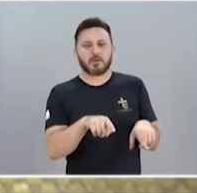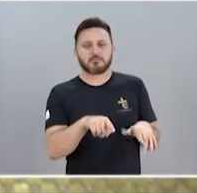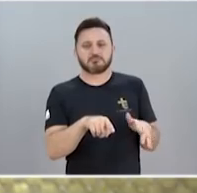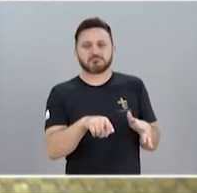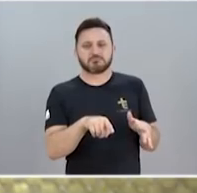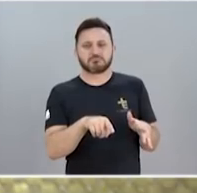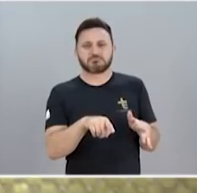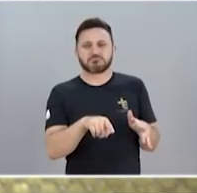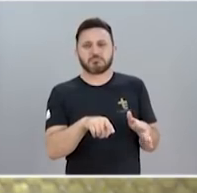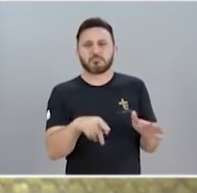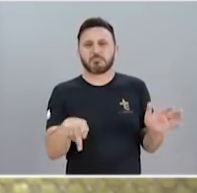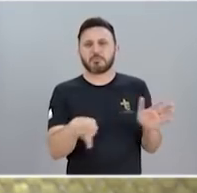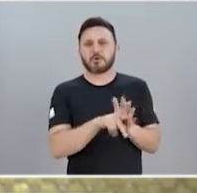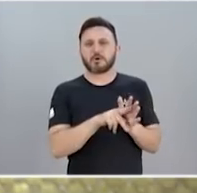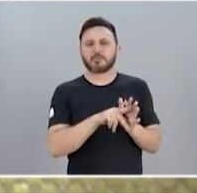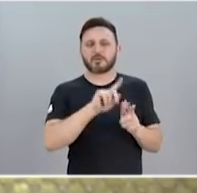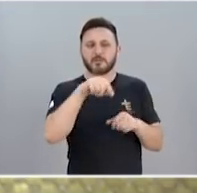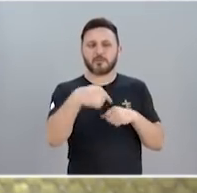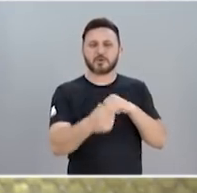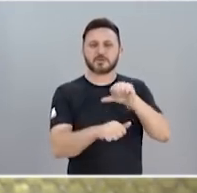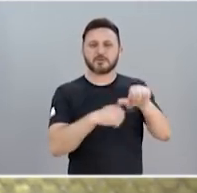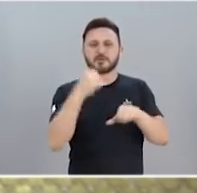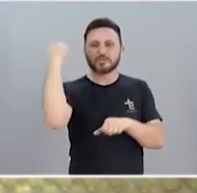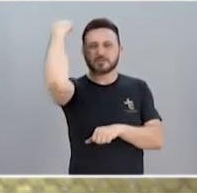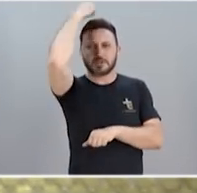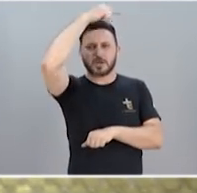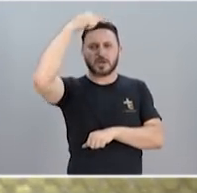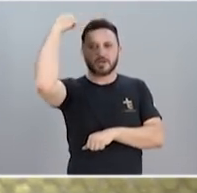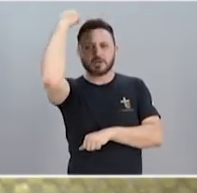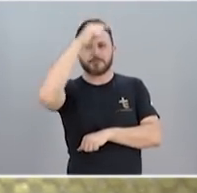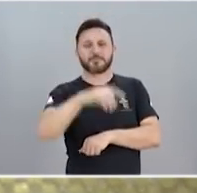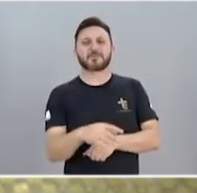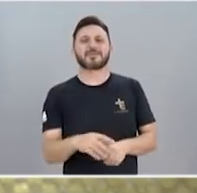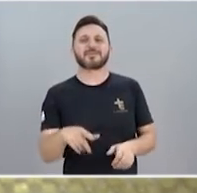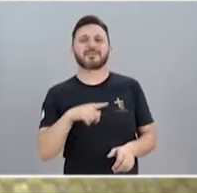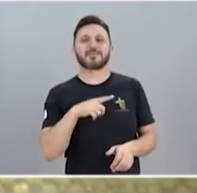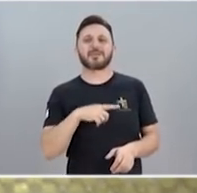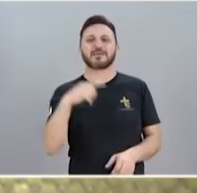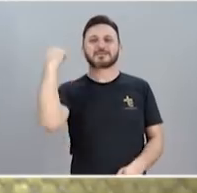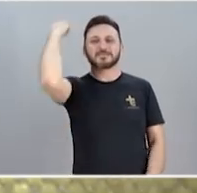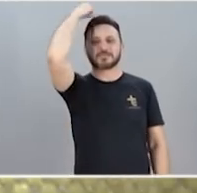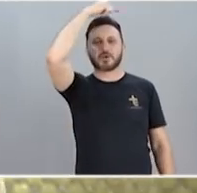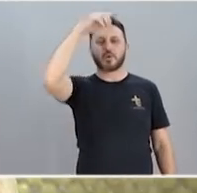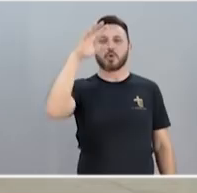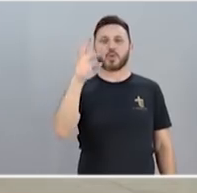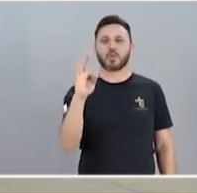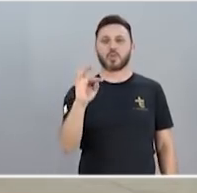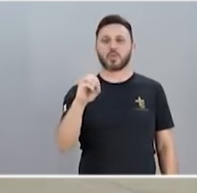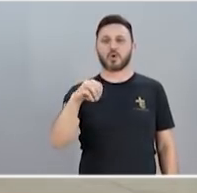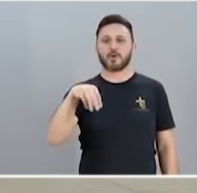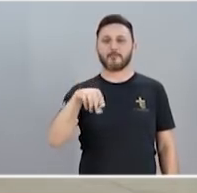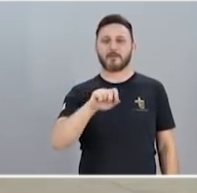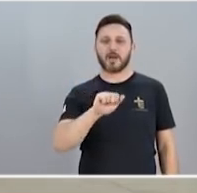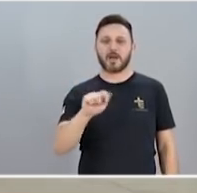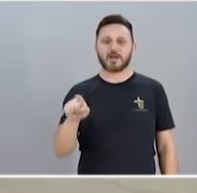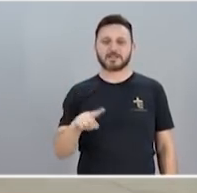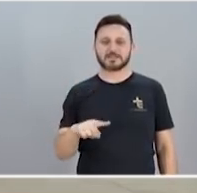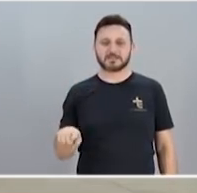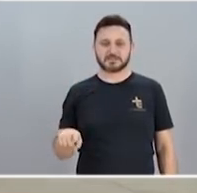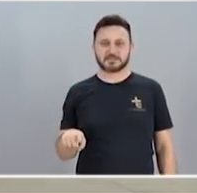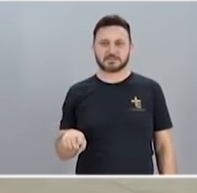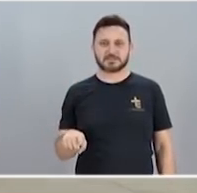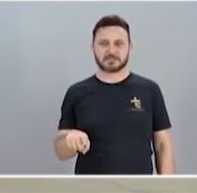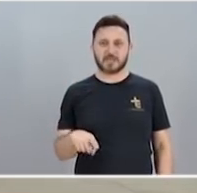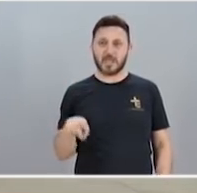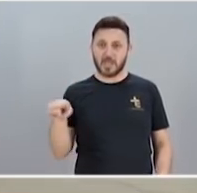um São Tomás de Aquino, eu vou citar São Tomás, eu estou para ver alguém escrever, o